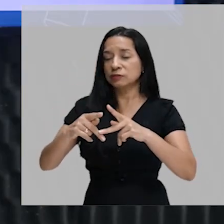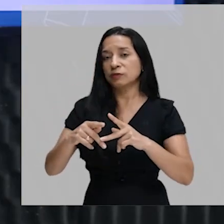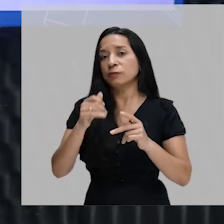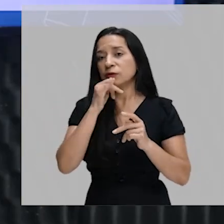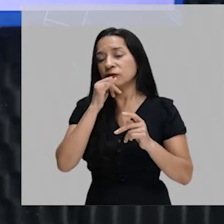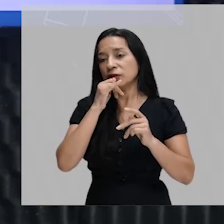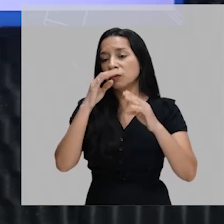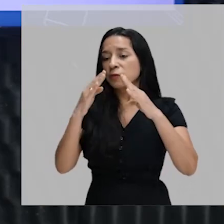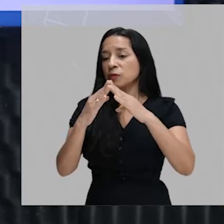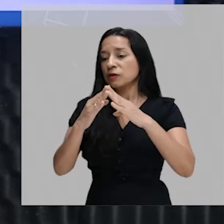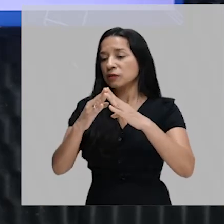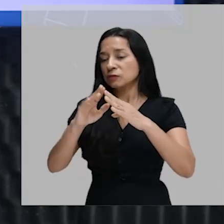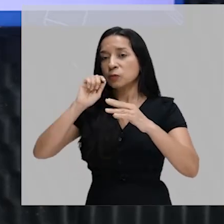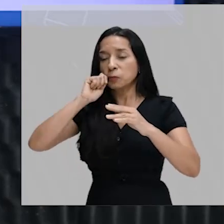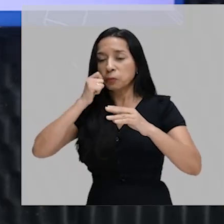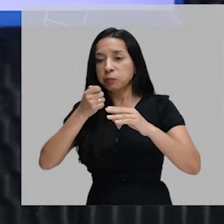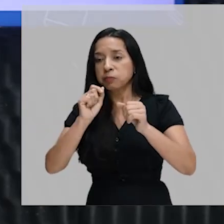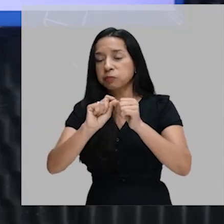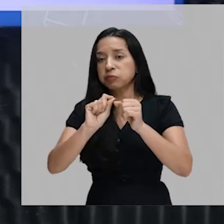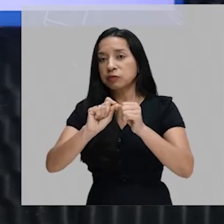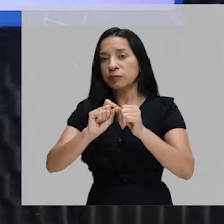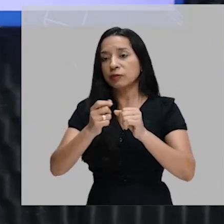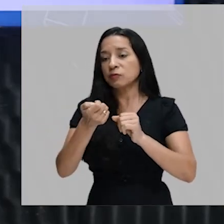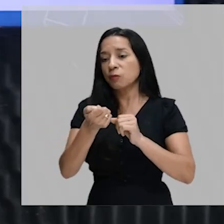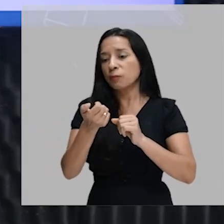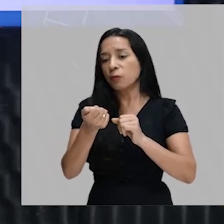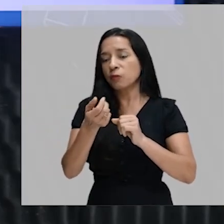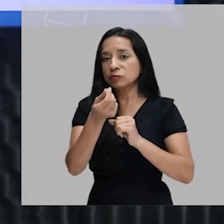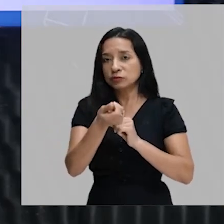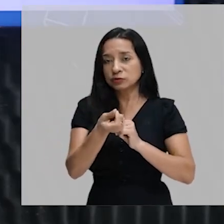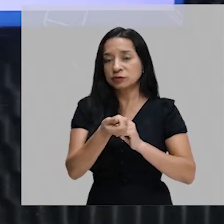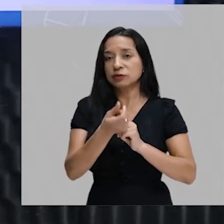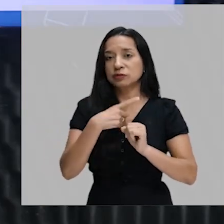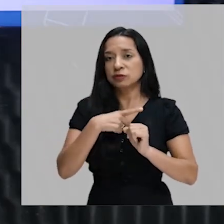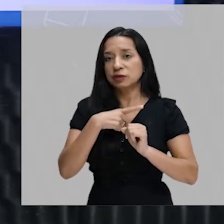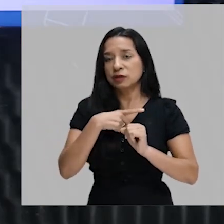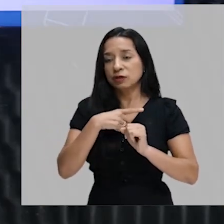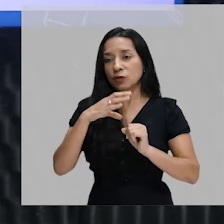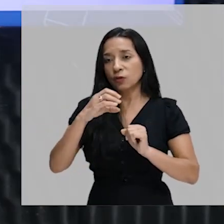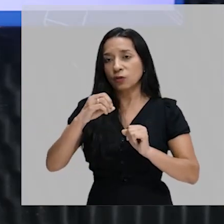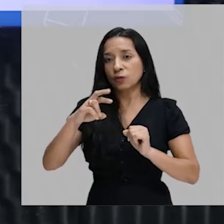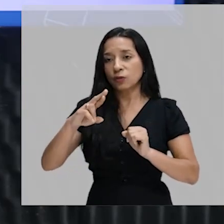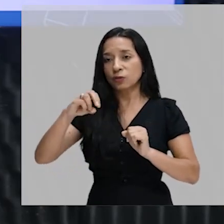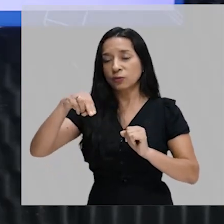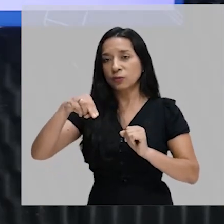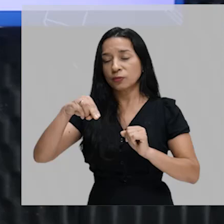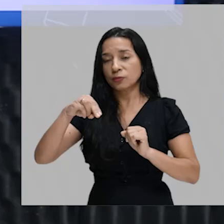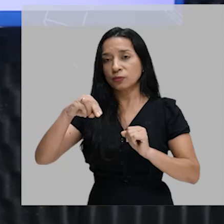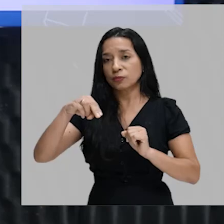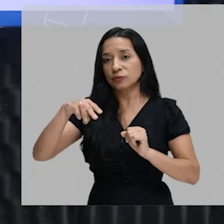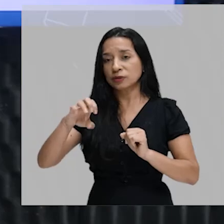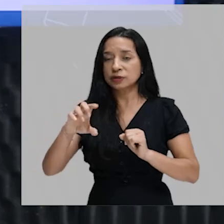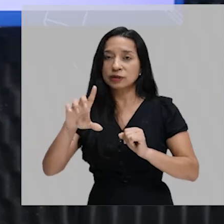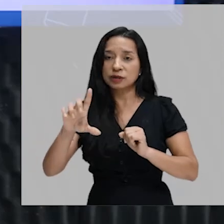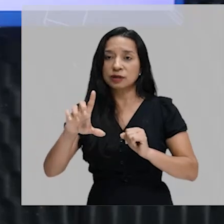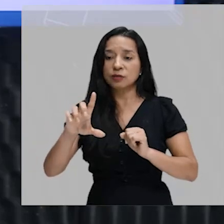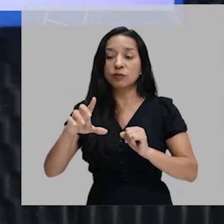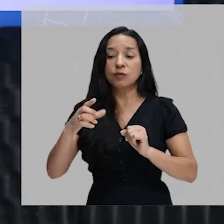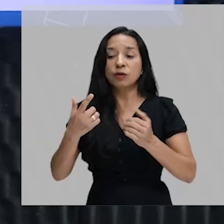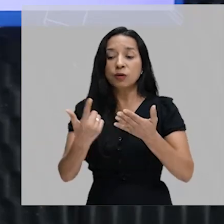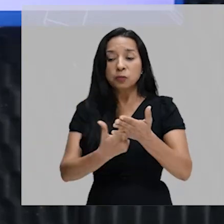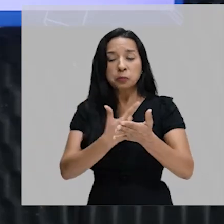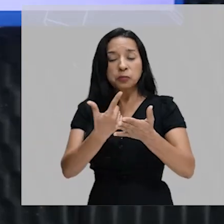que tem um pouco de dinheiro, um coronel. É uma obra de uma época específica, mas nos dias de